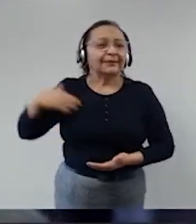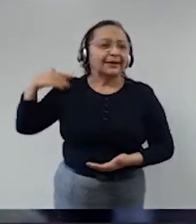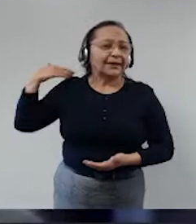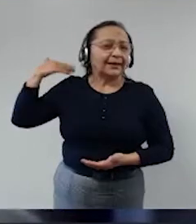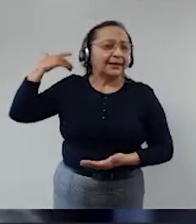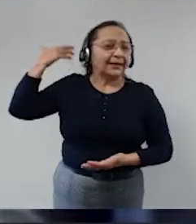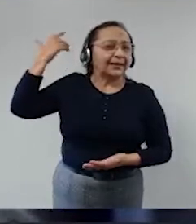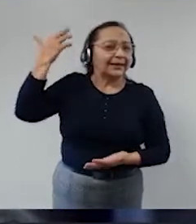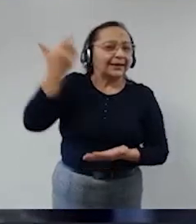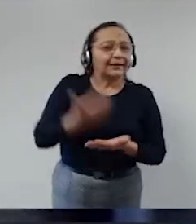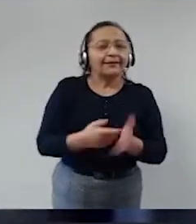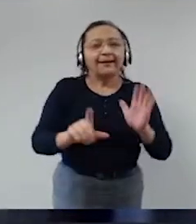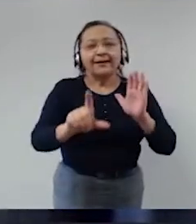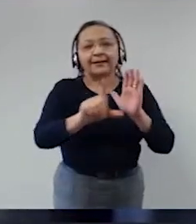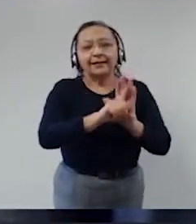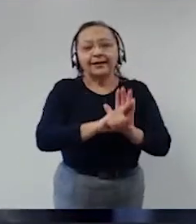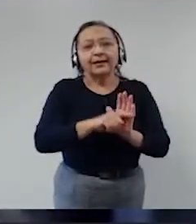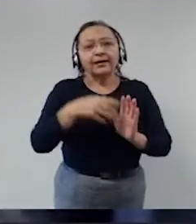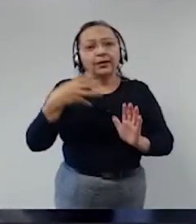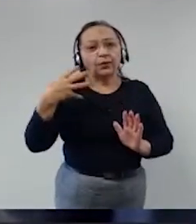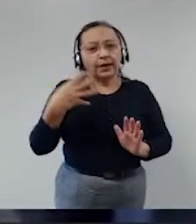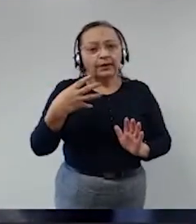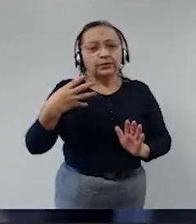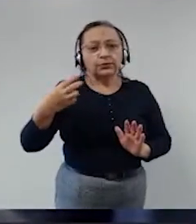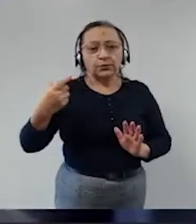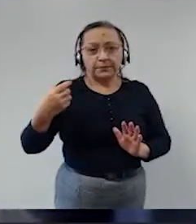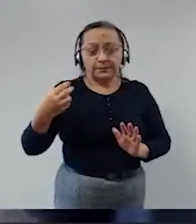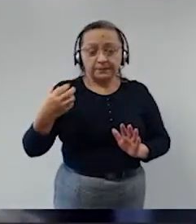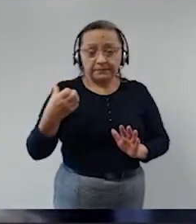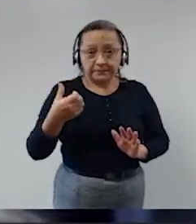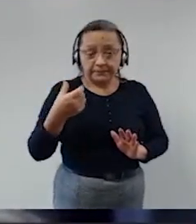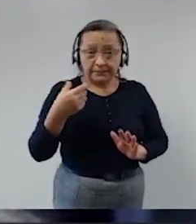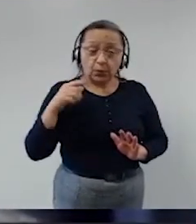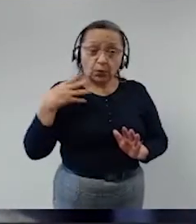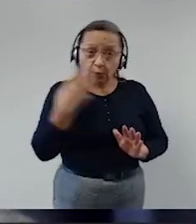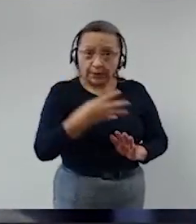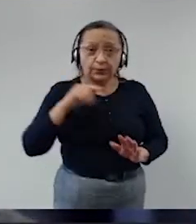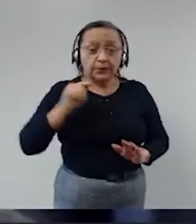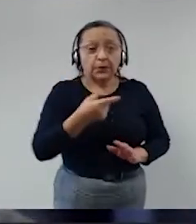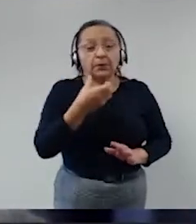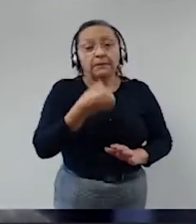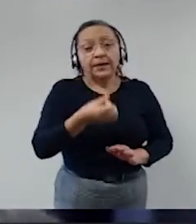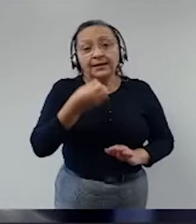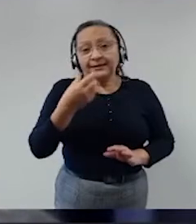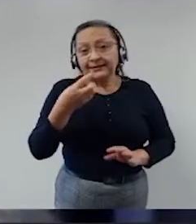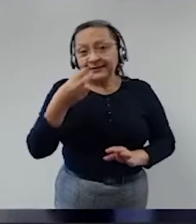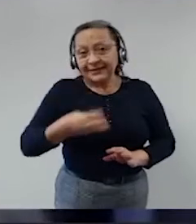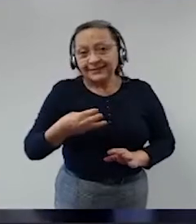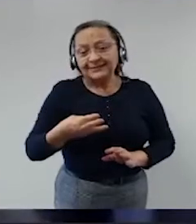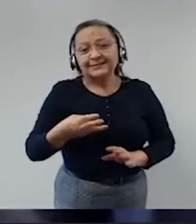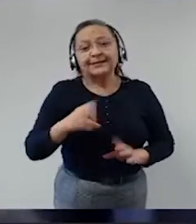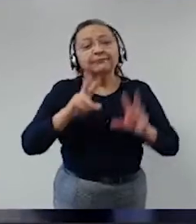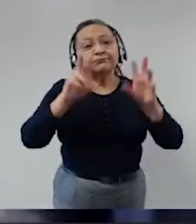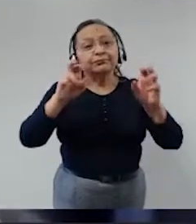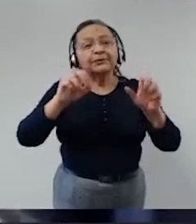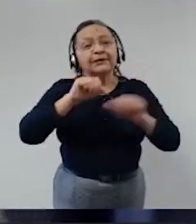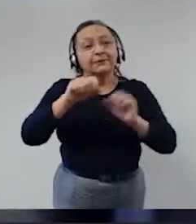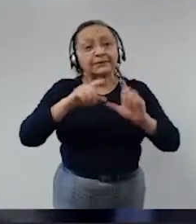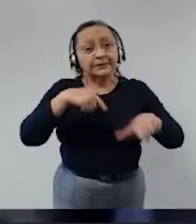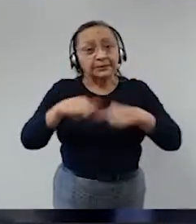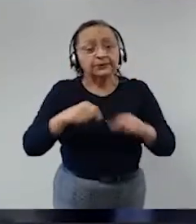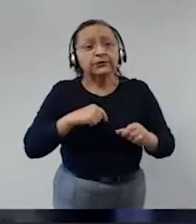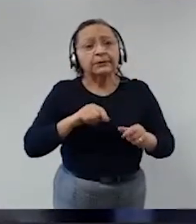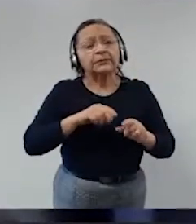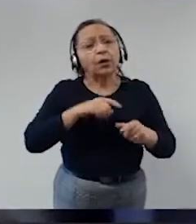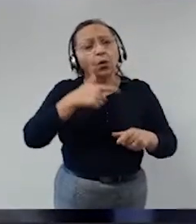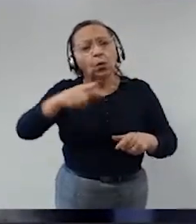Lei 13.467 de 2017, chamada famigerada Reforma Trabalhista, e que foi sucedida por tantas outras